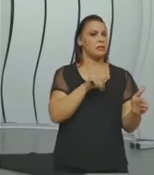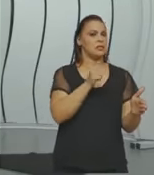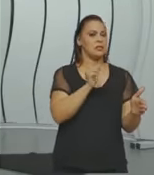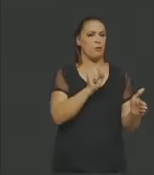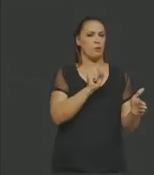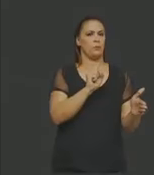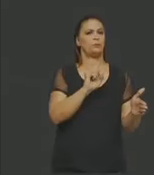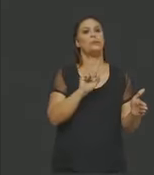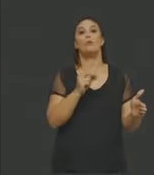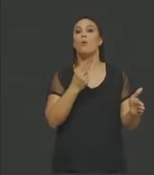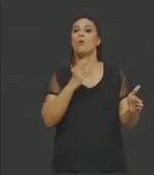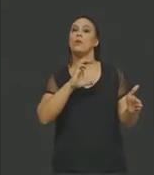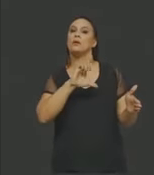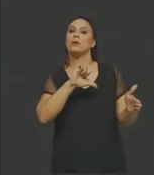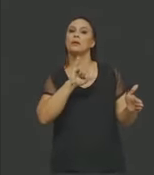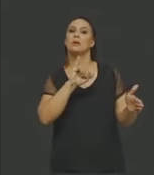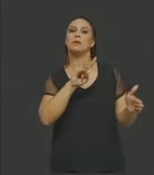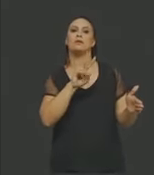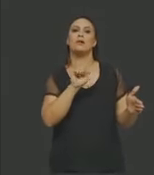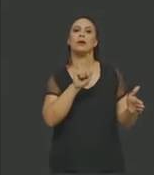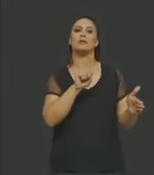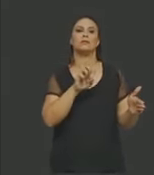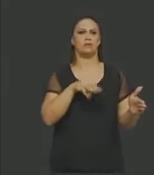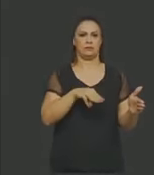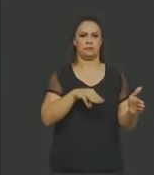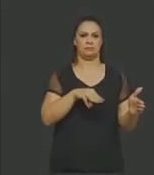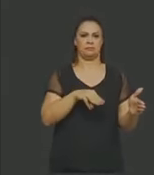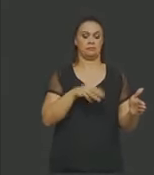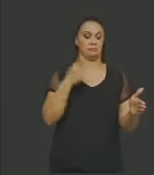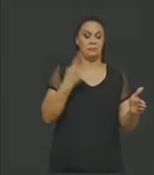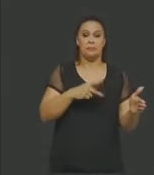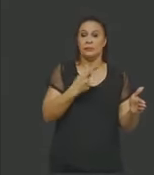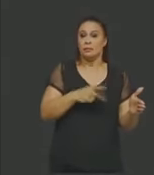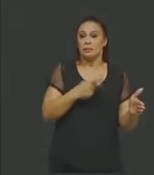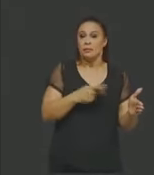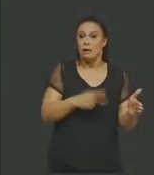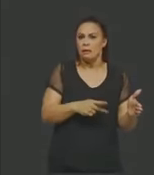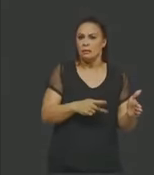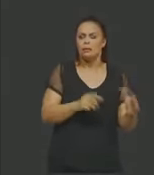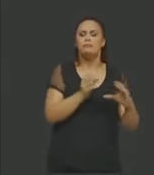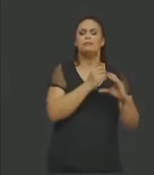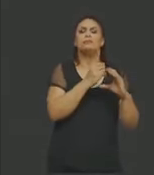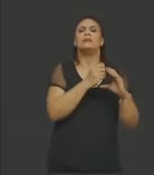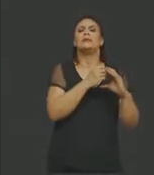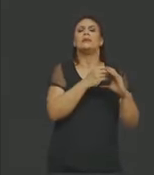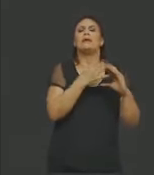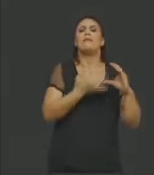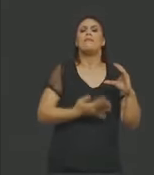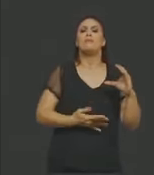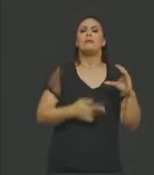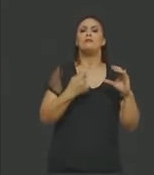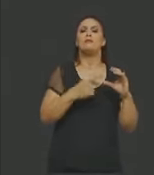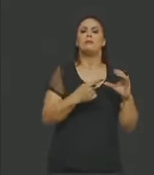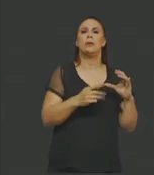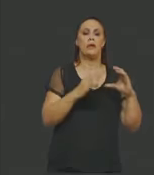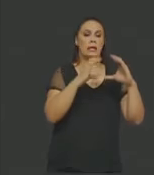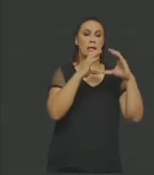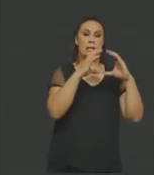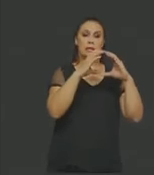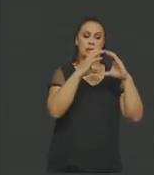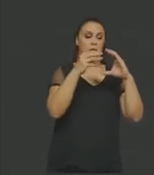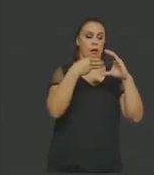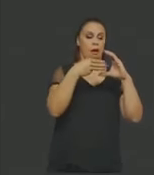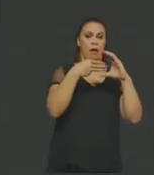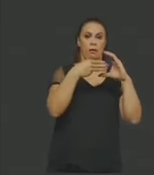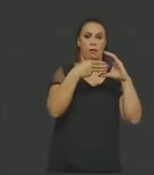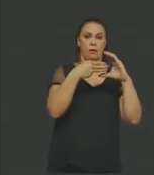acontecer? Essa segmentação, ela é caracterizada então pelo aumento de células. Nessa fase, esse zigoto ele vai